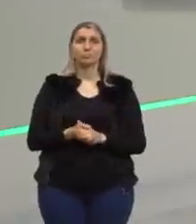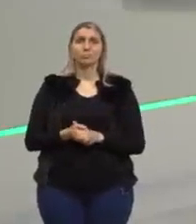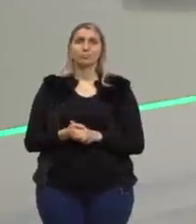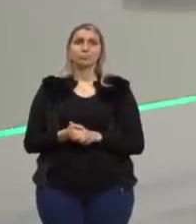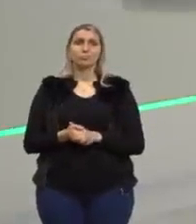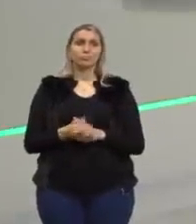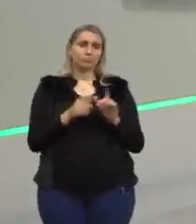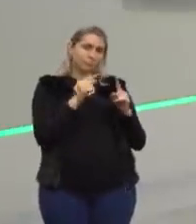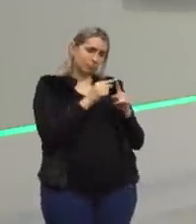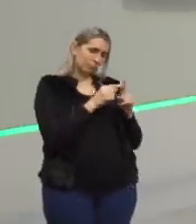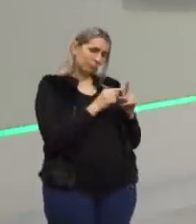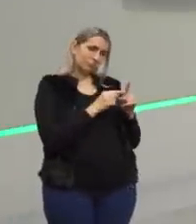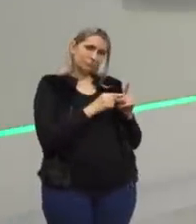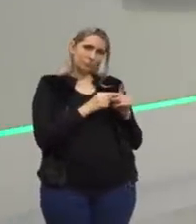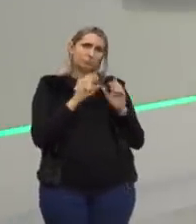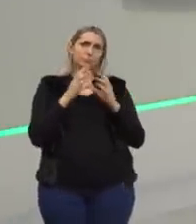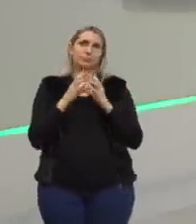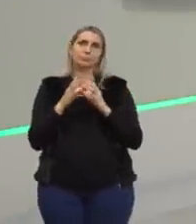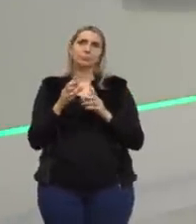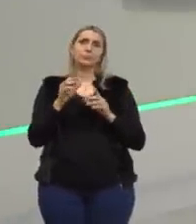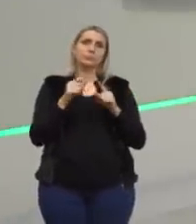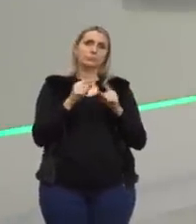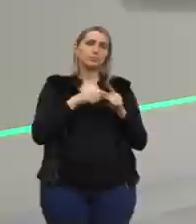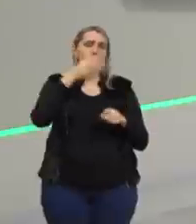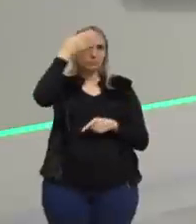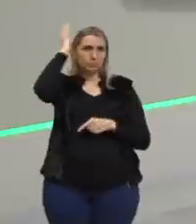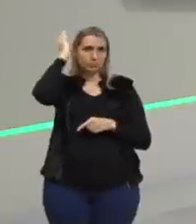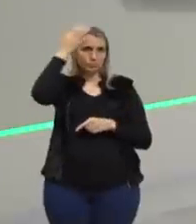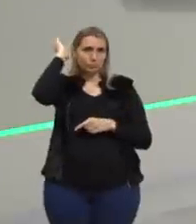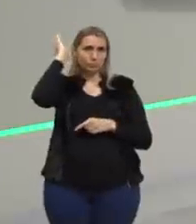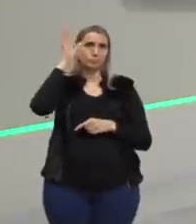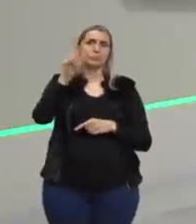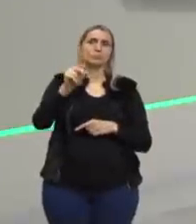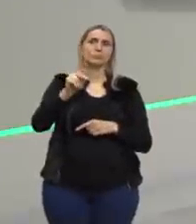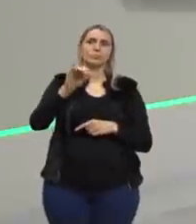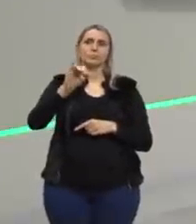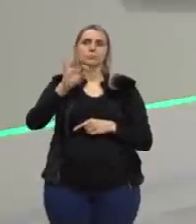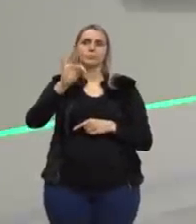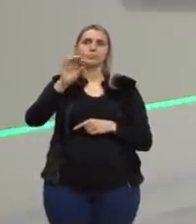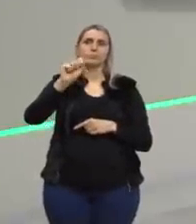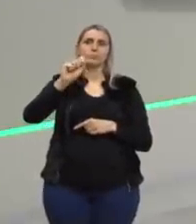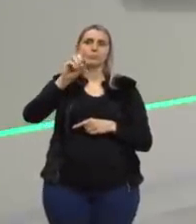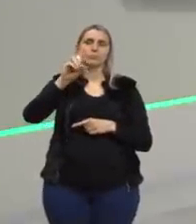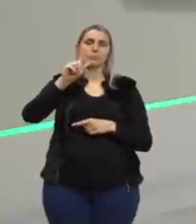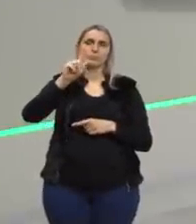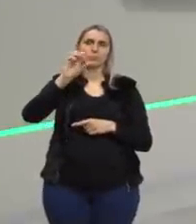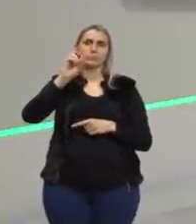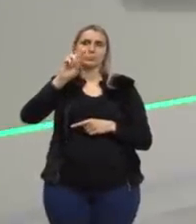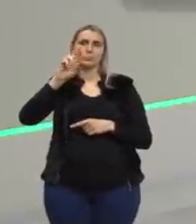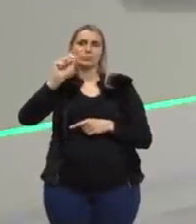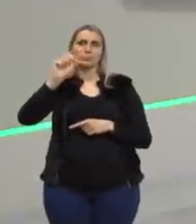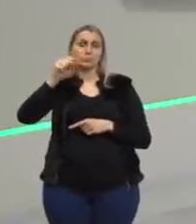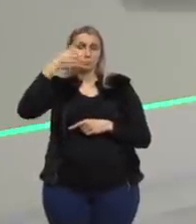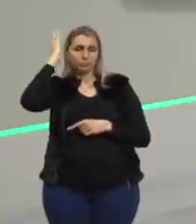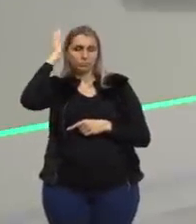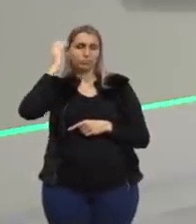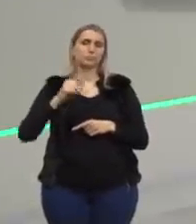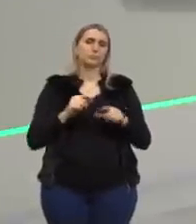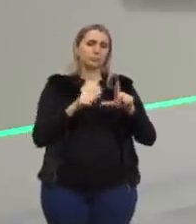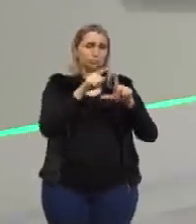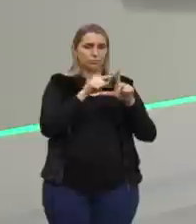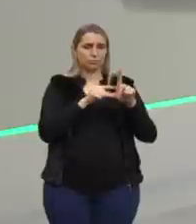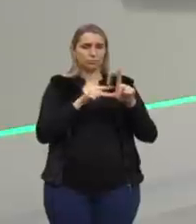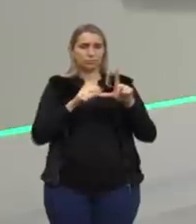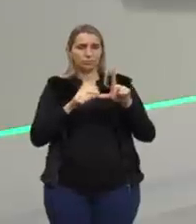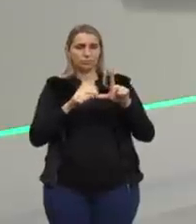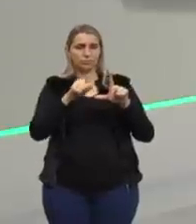no Teorema de Pitágoras, o que, que nós temos? O que ele diz? Que o quadrado que é feito em cima da hipotenusa, com aquele